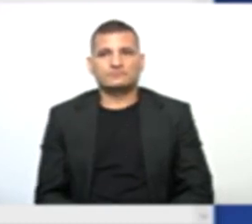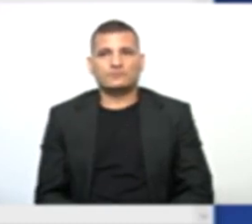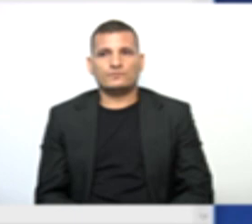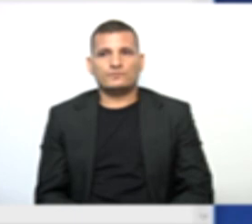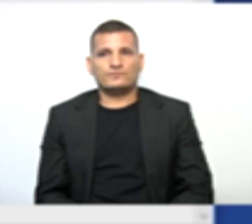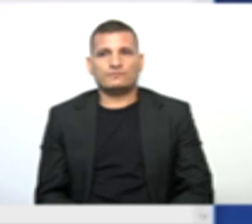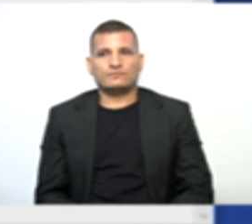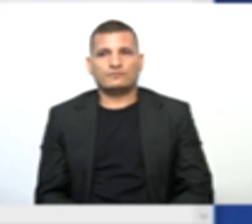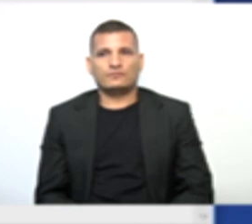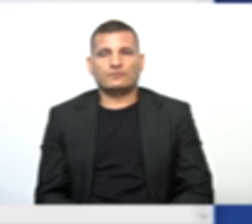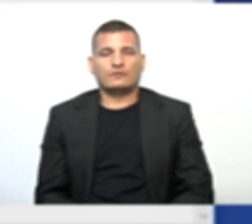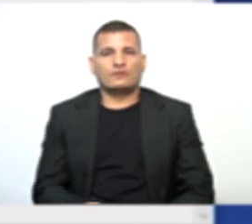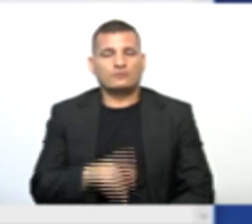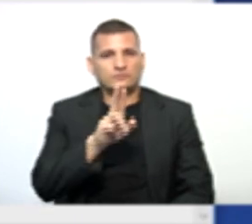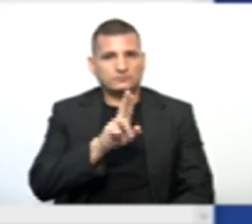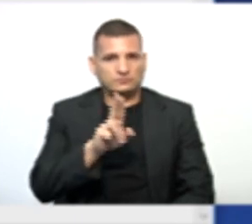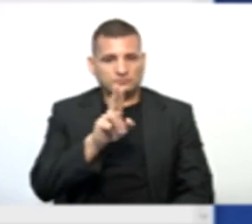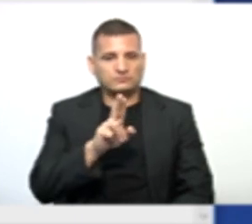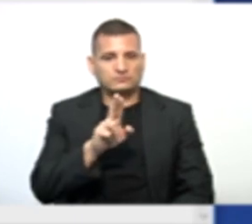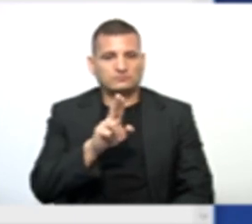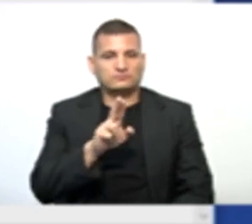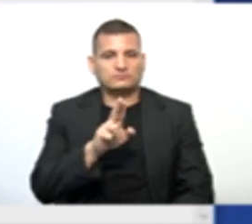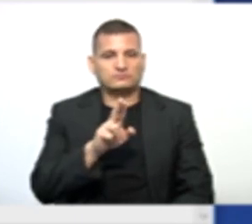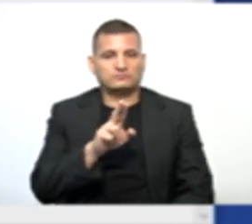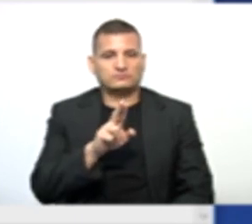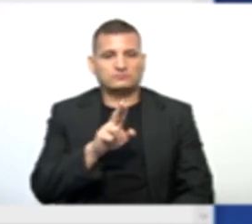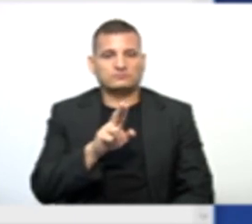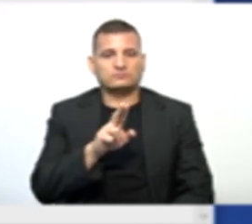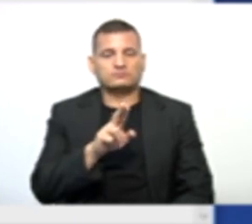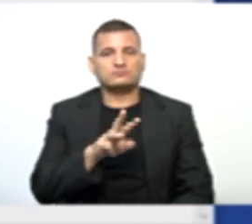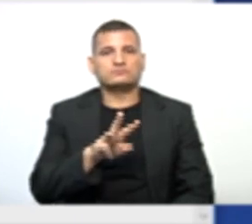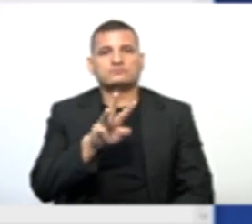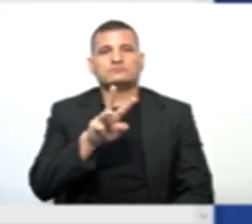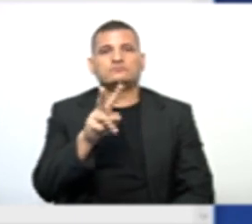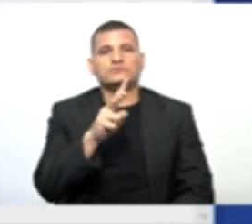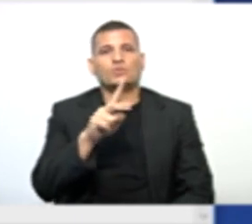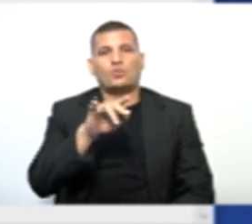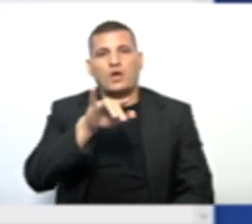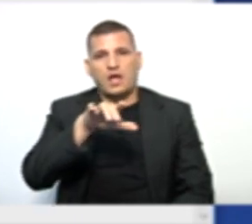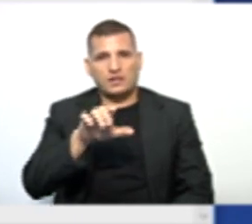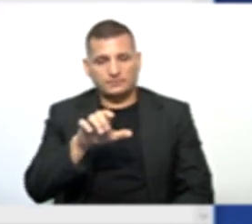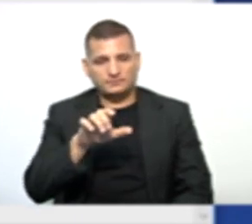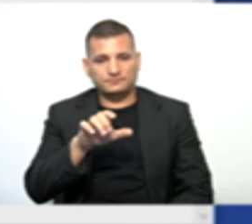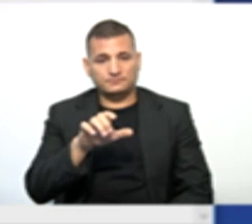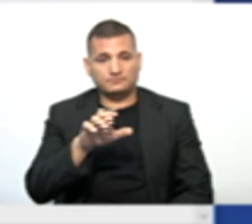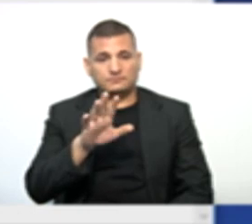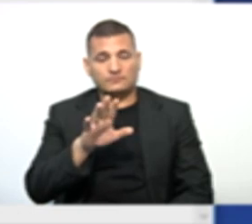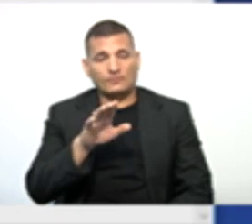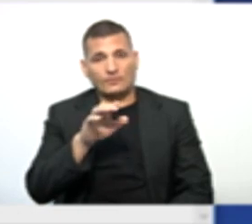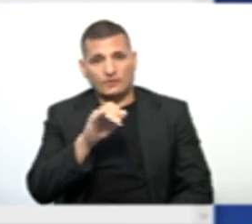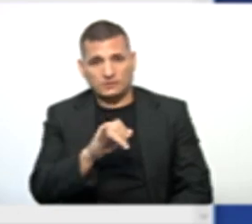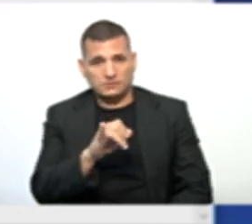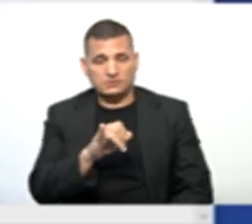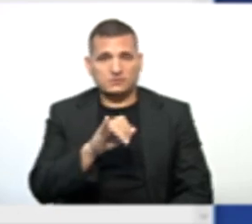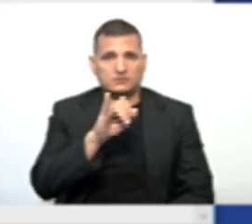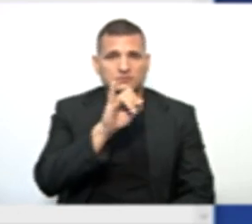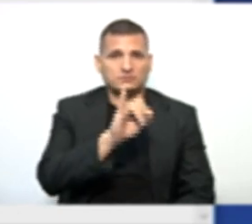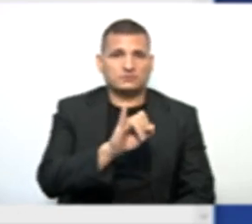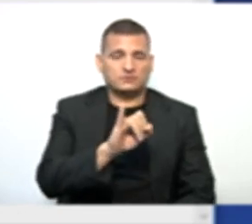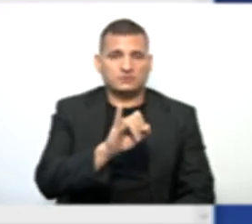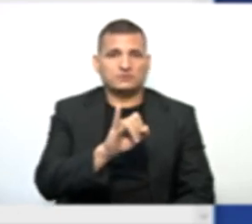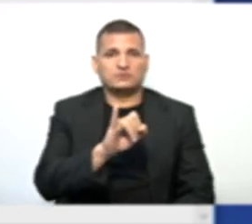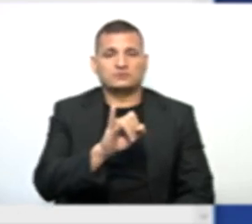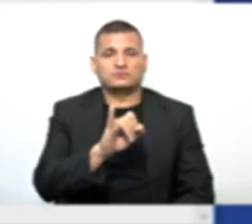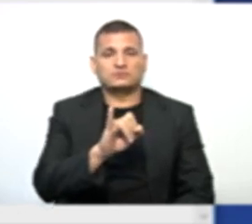utilizar o comando while. While quer dizer enquanto. Enquanto o i for menor do que o x, o que eu